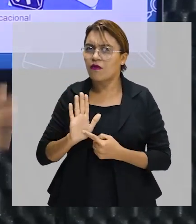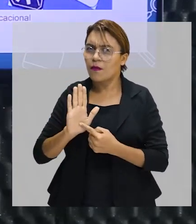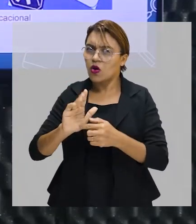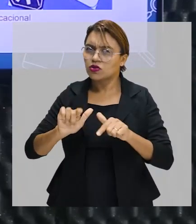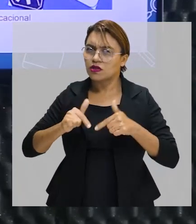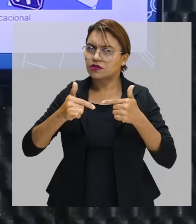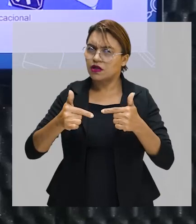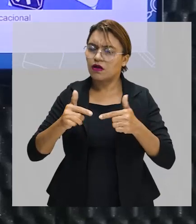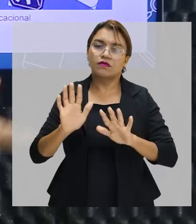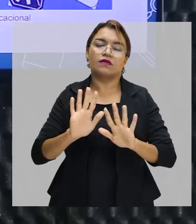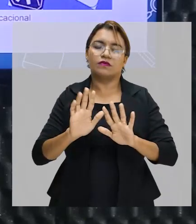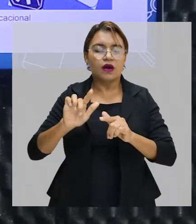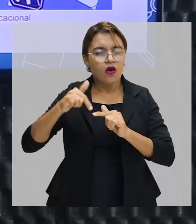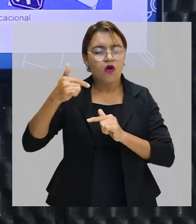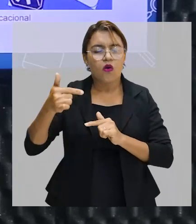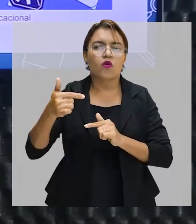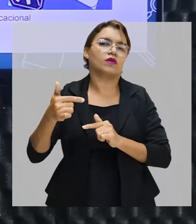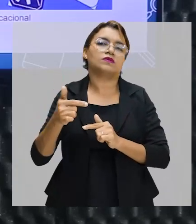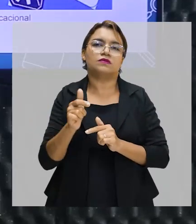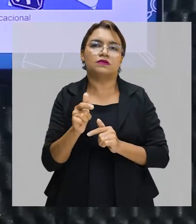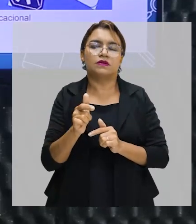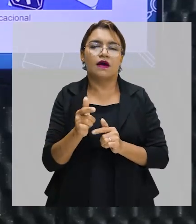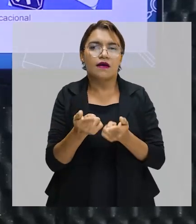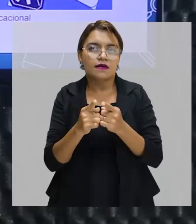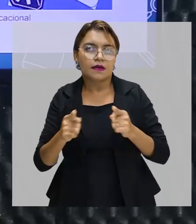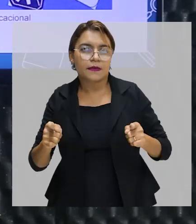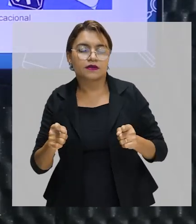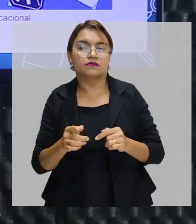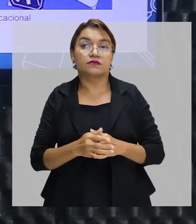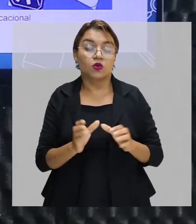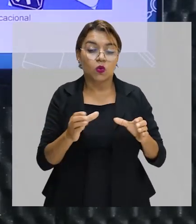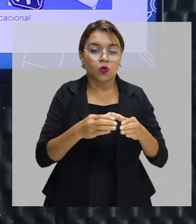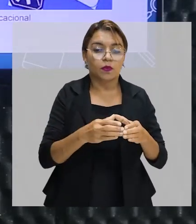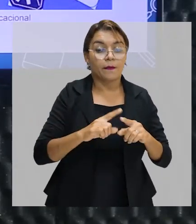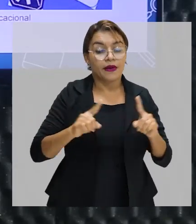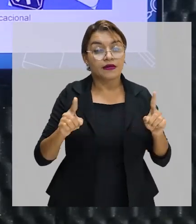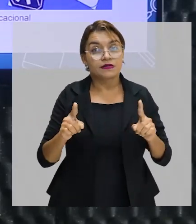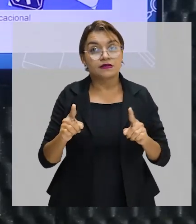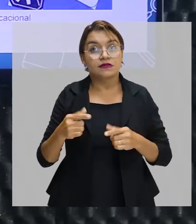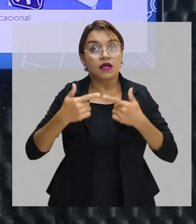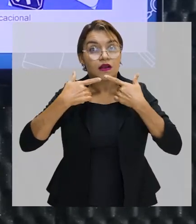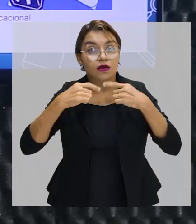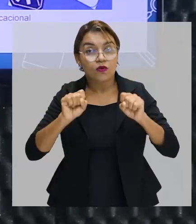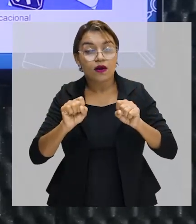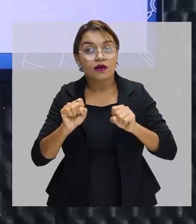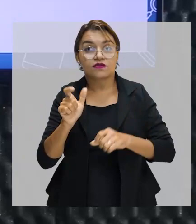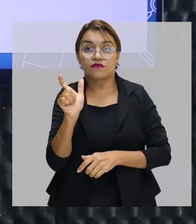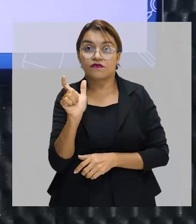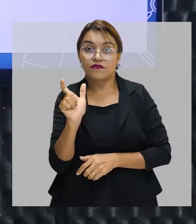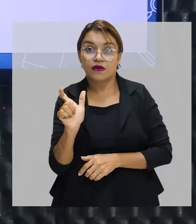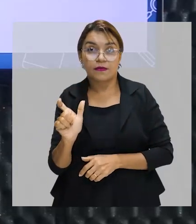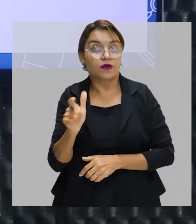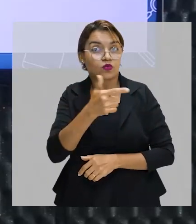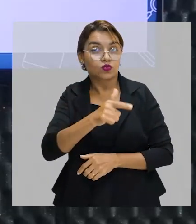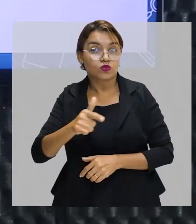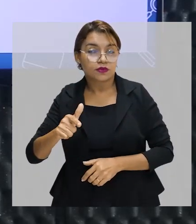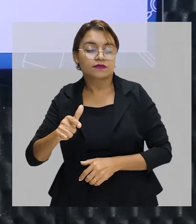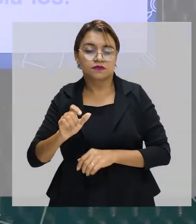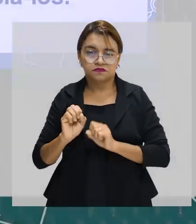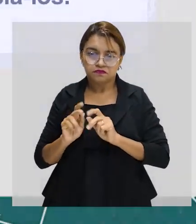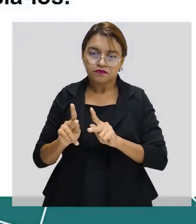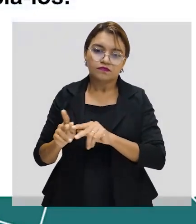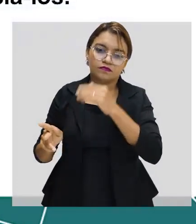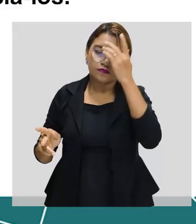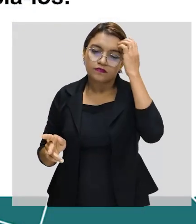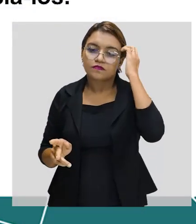estado, fenômeno da natureza. É outra história, é uma classe gramatical, tá? Mas quando nós falamos de linguagem não verbal, linguagem sem palavra, tá bom?